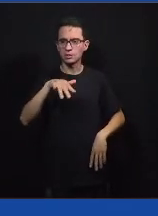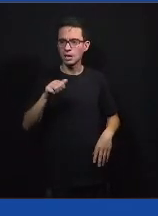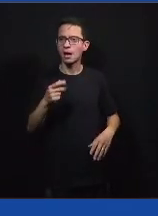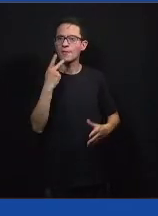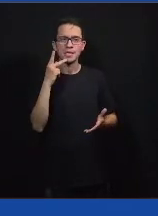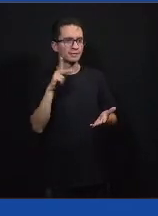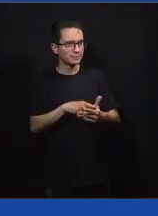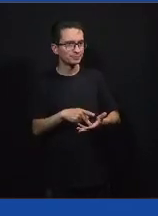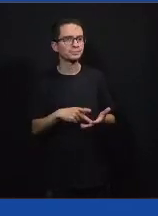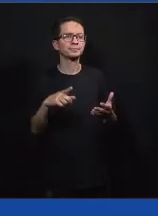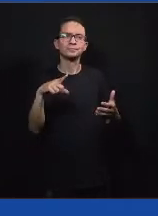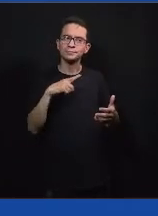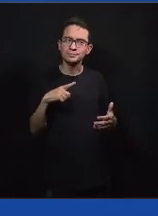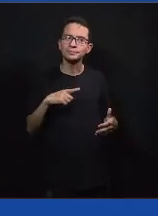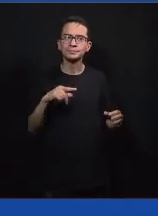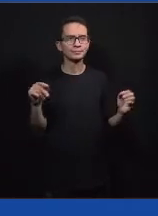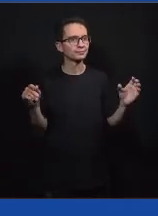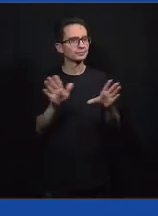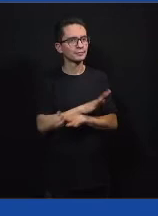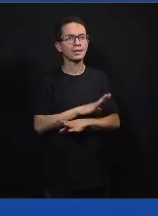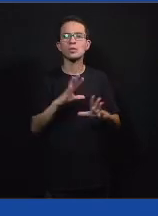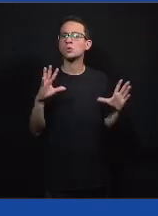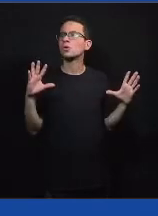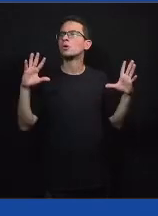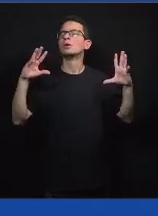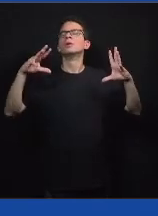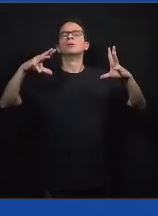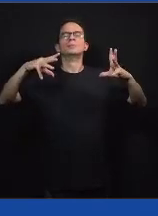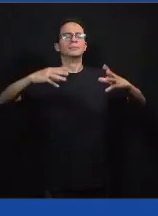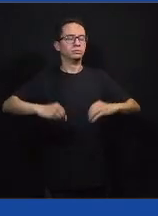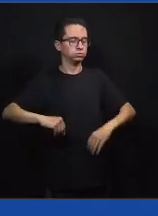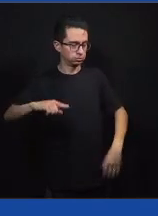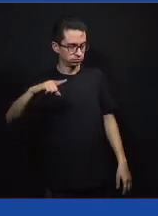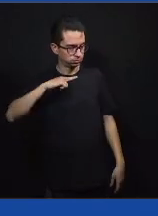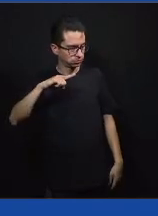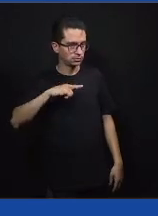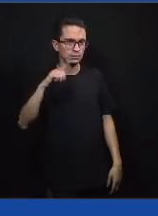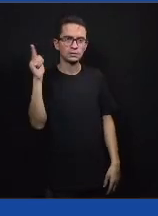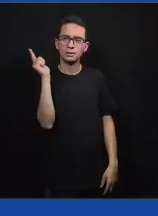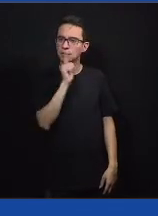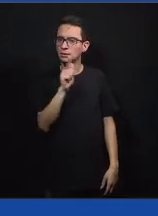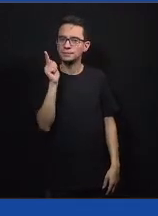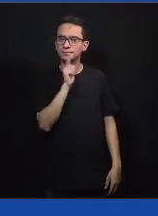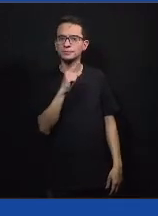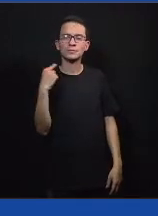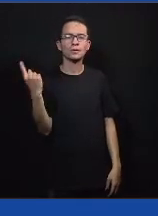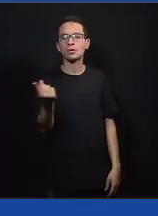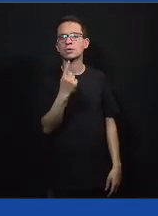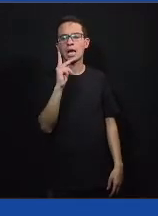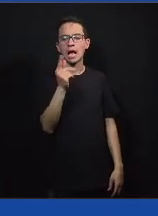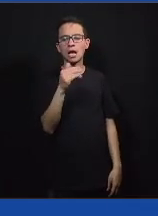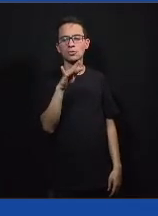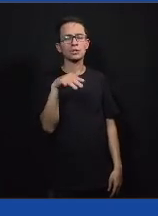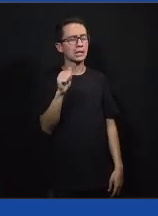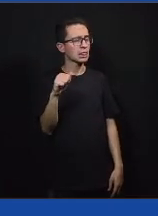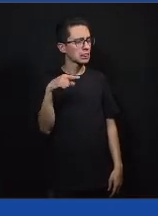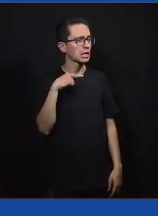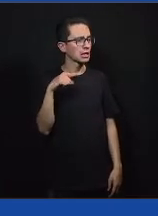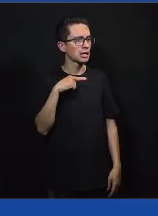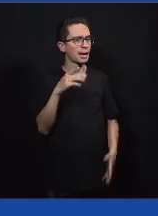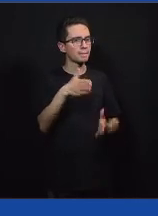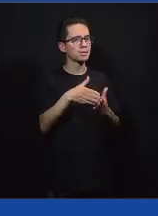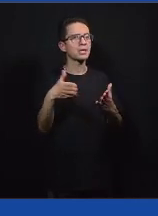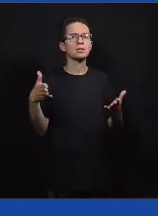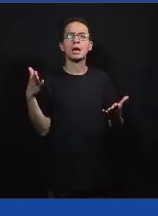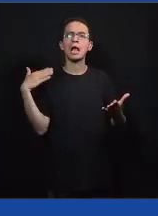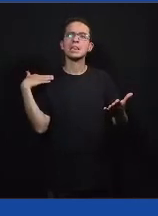só uma heroína para conseguir completar tudo que a gente fez possamos todos heroínas aí nesse processo de sair do outro